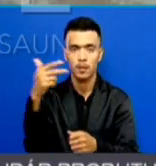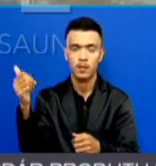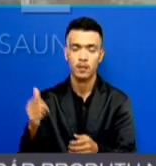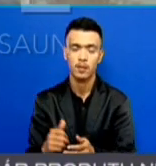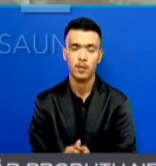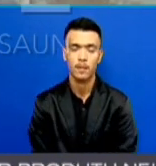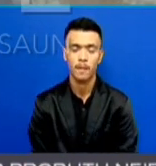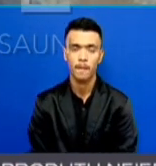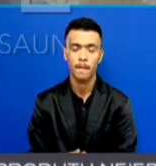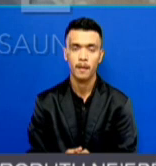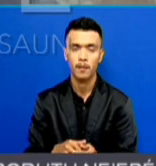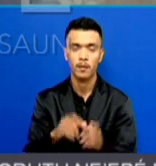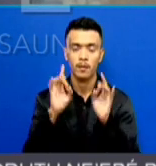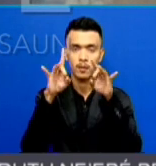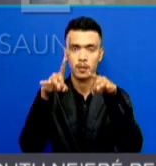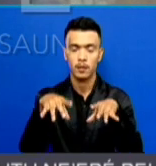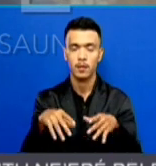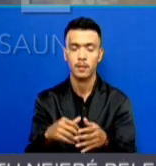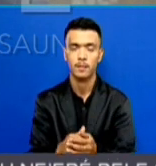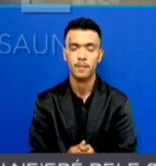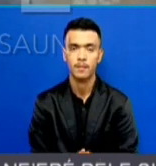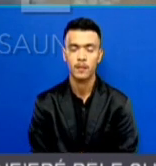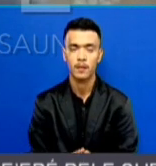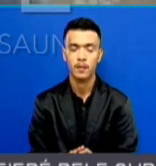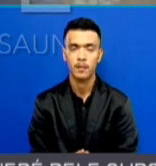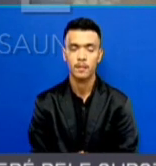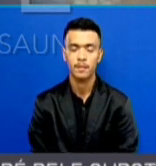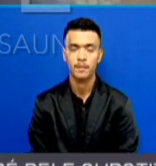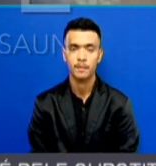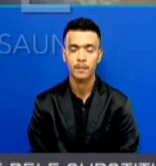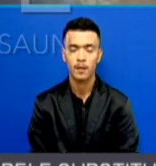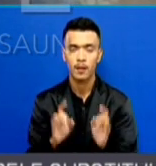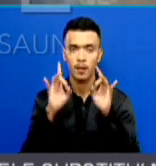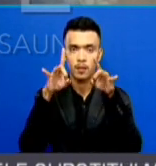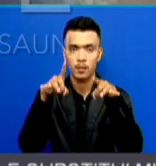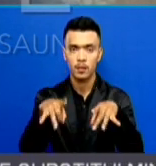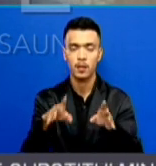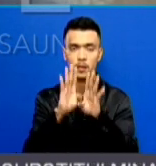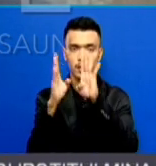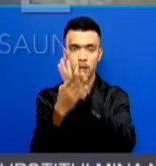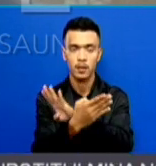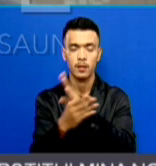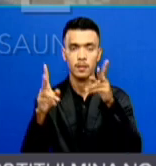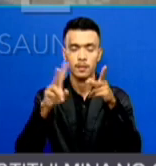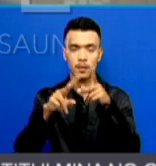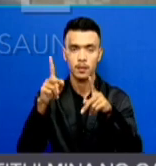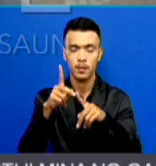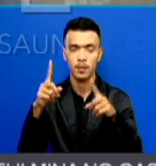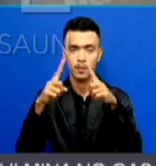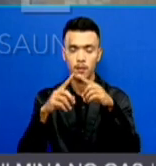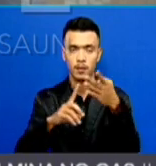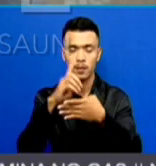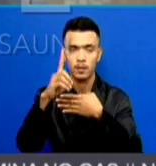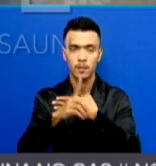Vemaca, Austrália e a Timor-Leste. Austrália sai parceiro ba